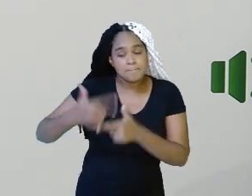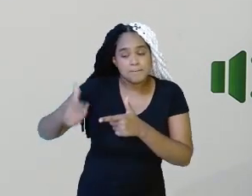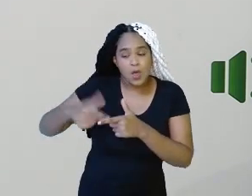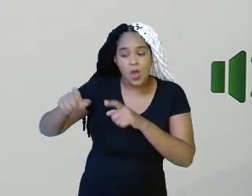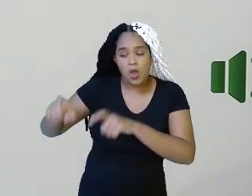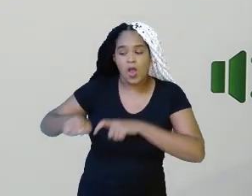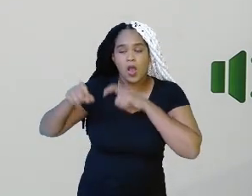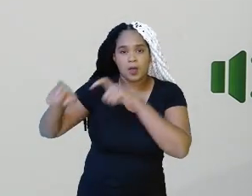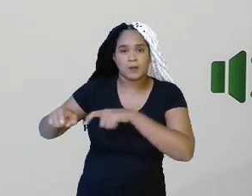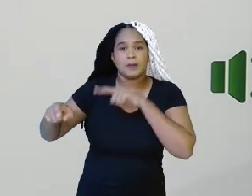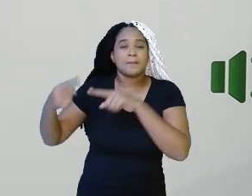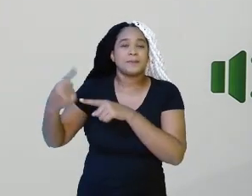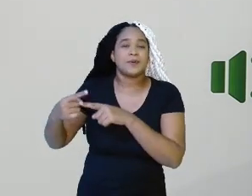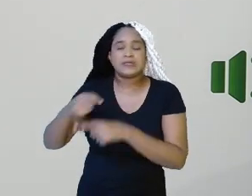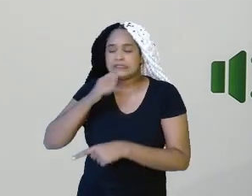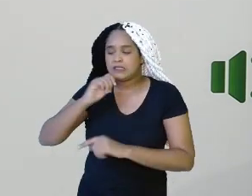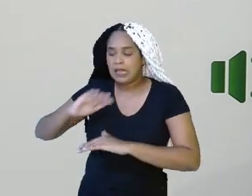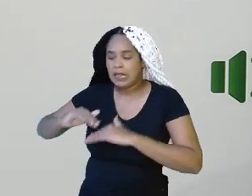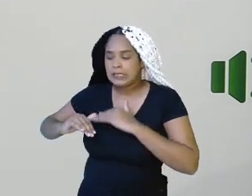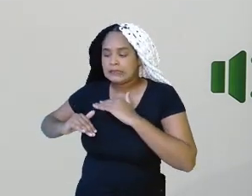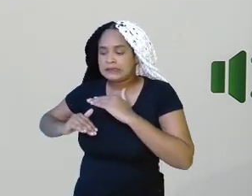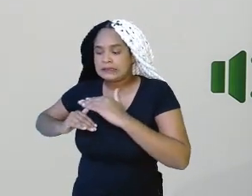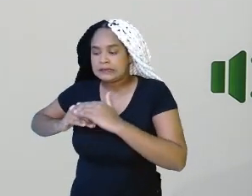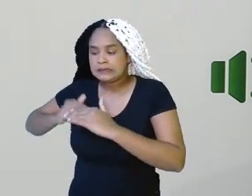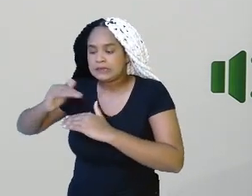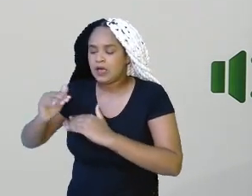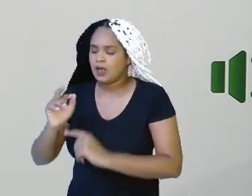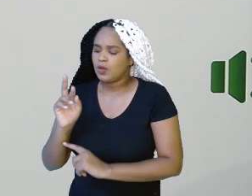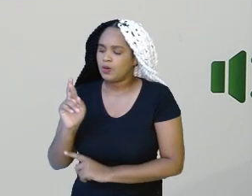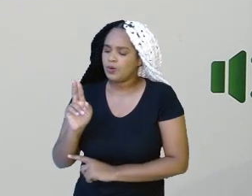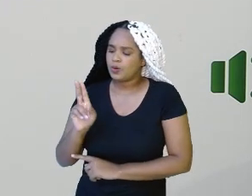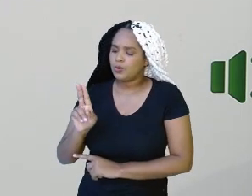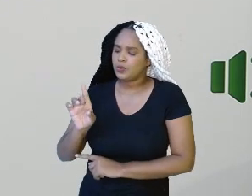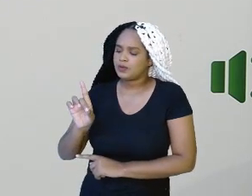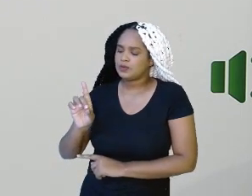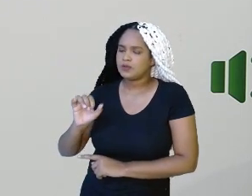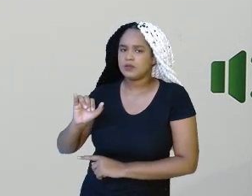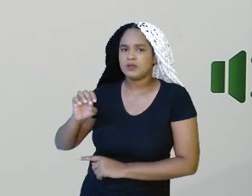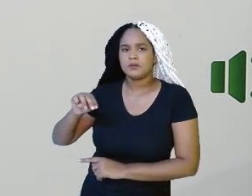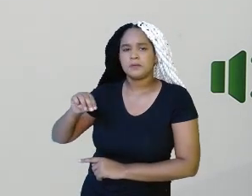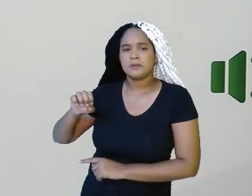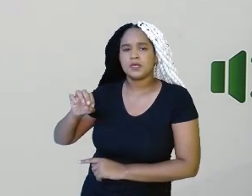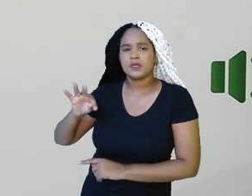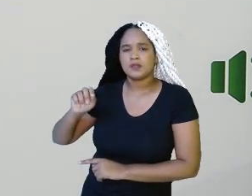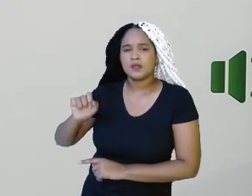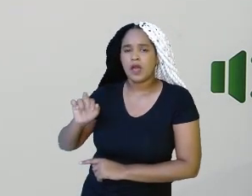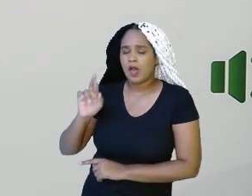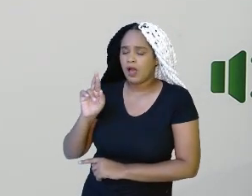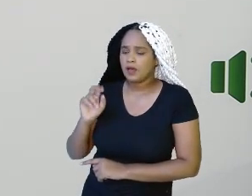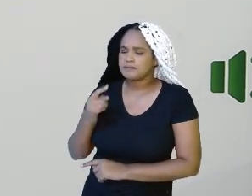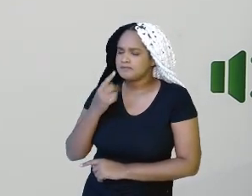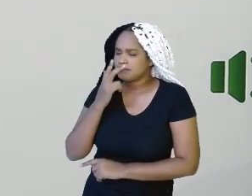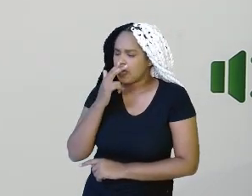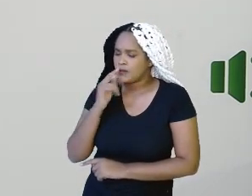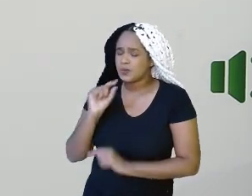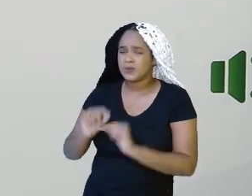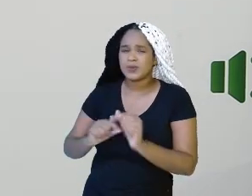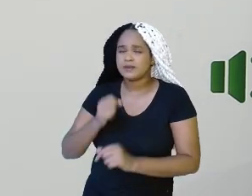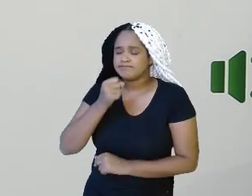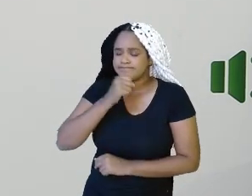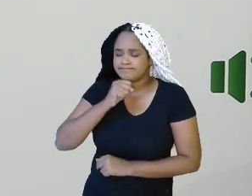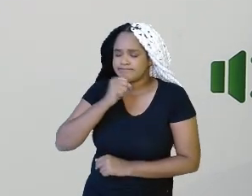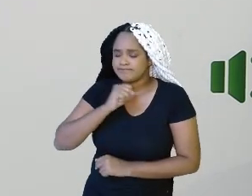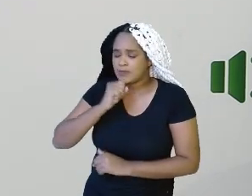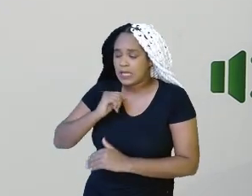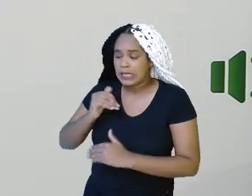tanto rudimentar. O que significa isso, rudimentar? É uma coisa bem assim, podemos dizer, uma forma antiga de